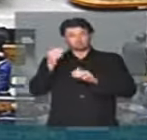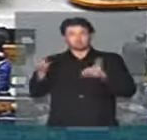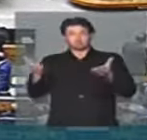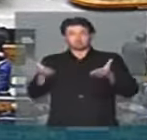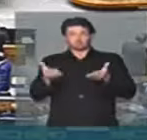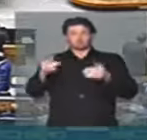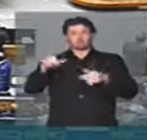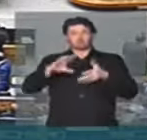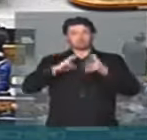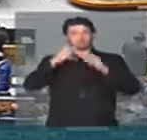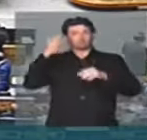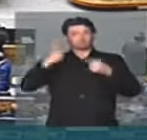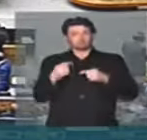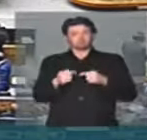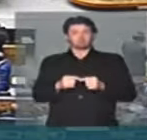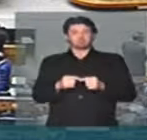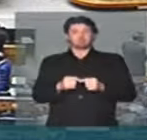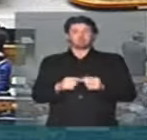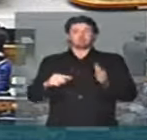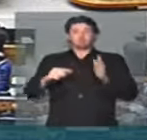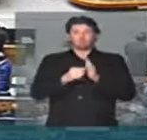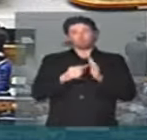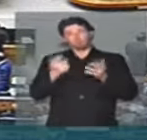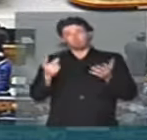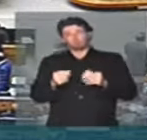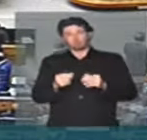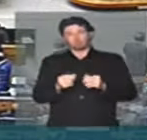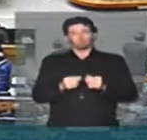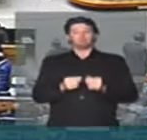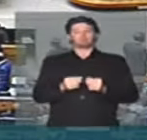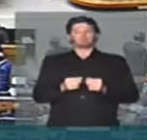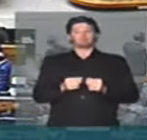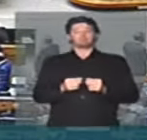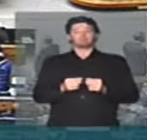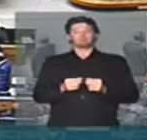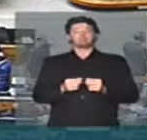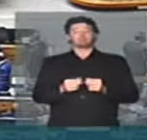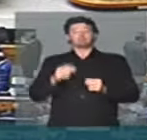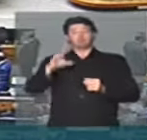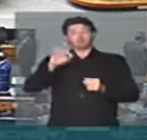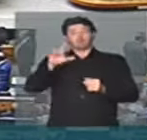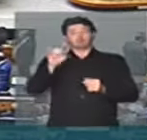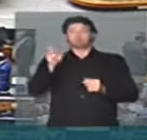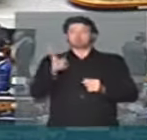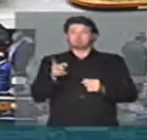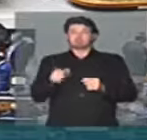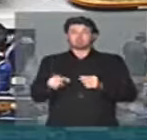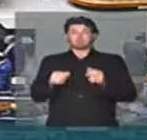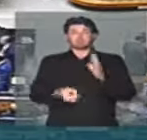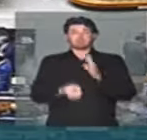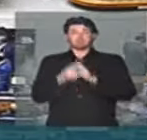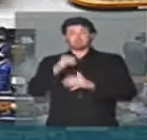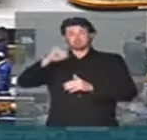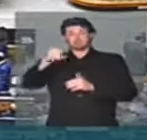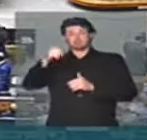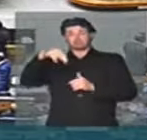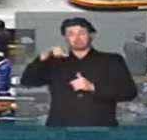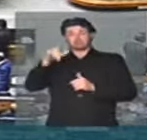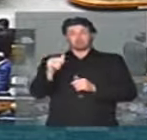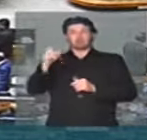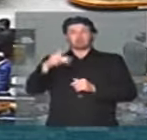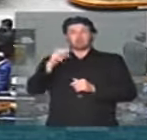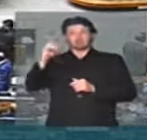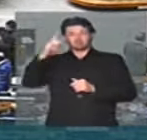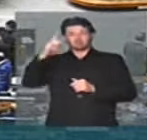tratam agora de reforma política é um ponto que está faltando ainda para concluir a votação. Isso mesmo, Carlos. É uma emenda que cria uma janela de 30